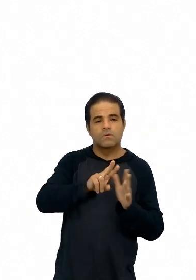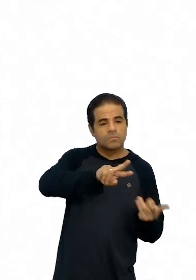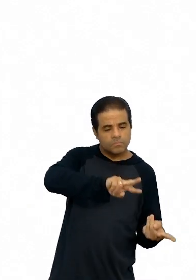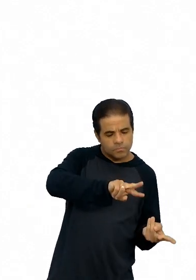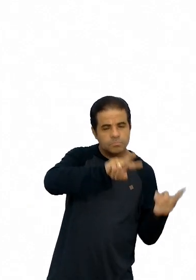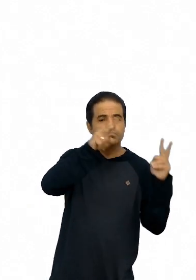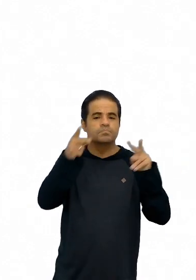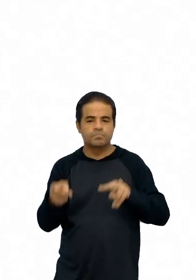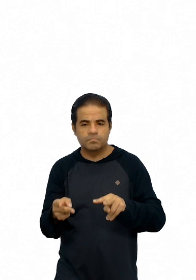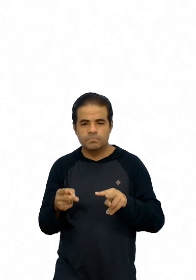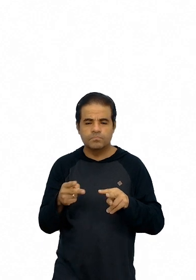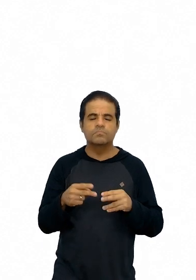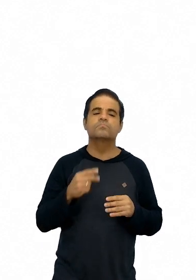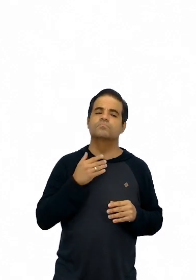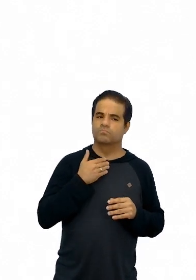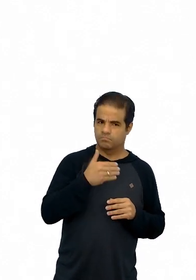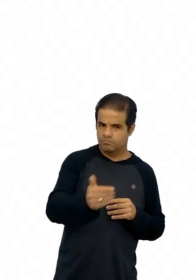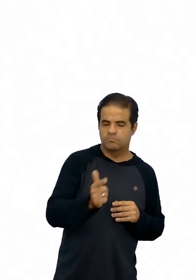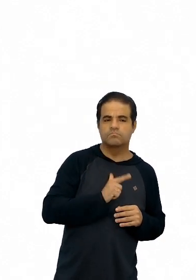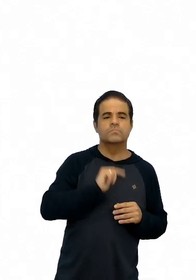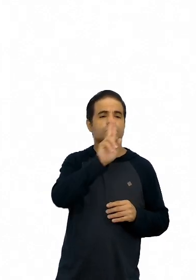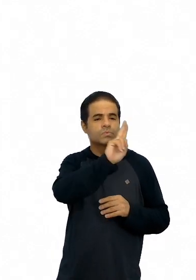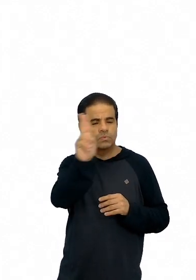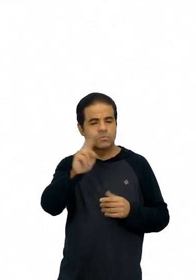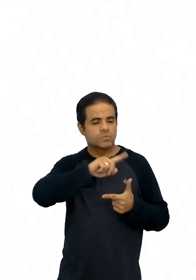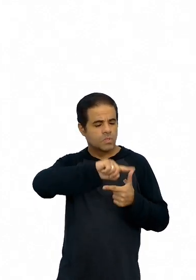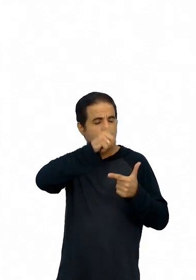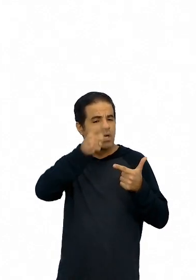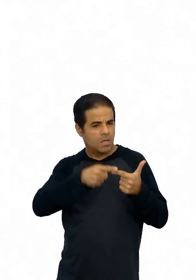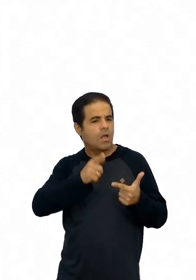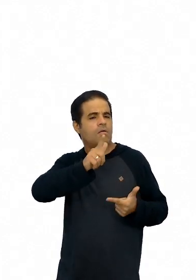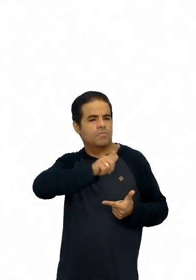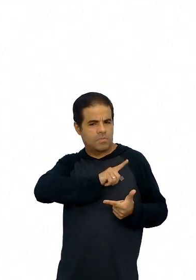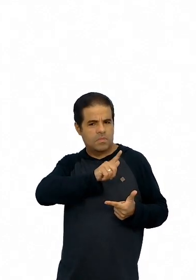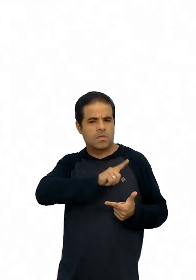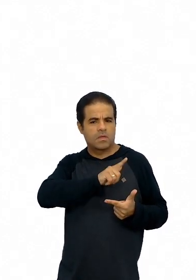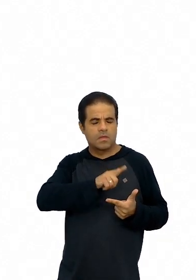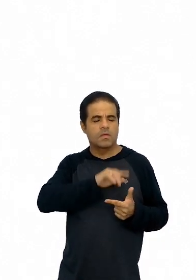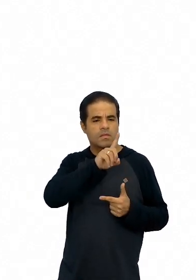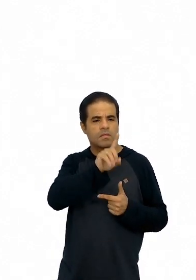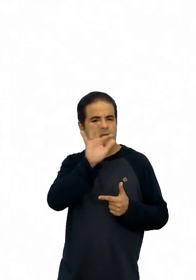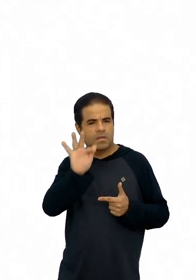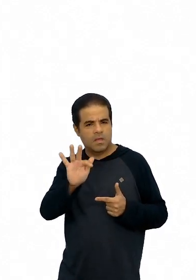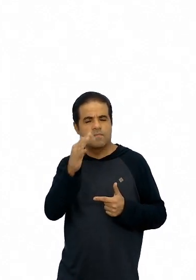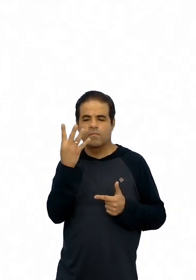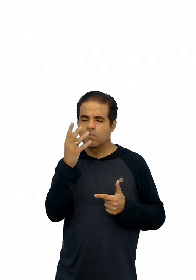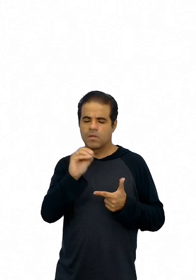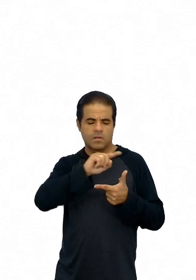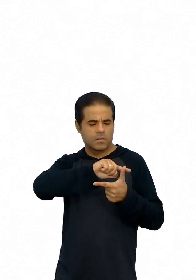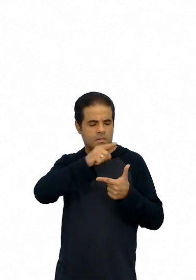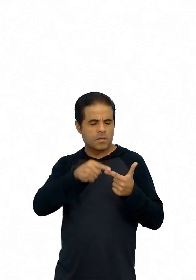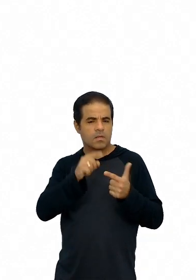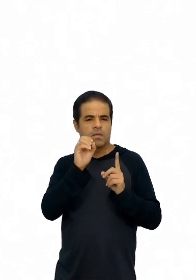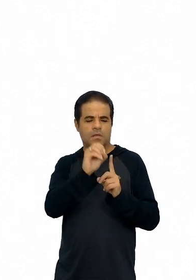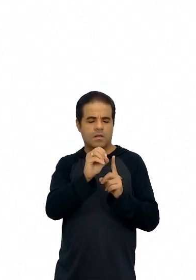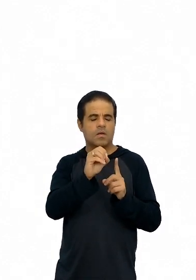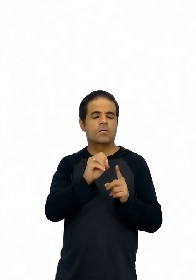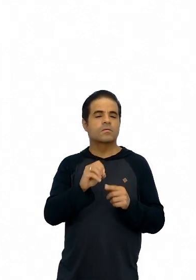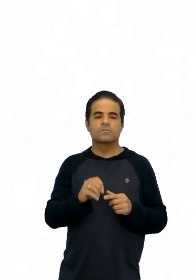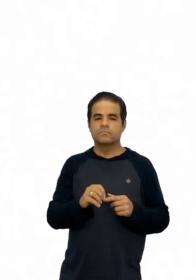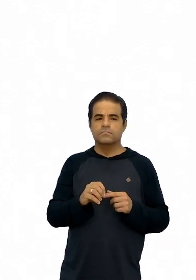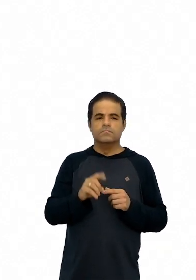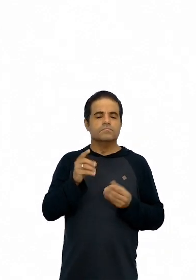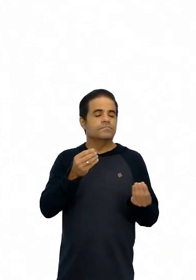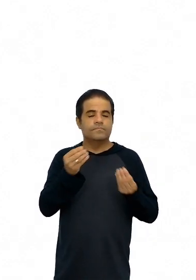transferidor. E aí eu tenho ali o nome daquele ângulo, né, DEF de 40 graus, como que